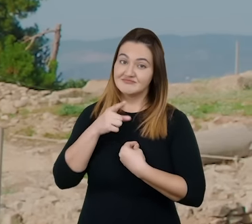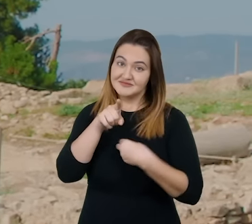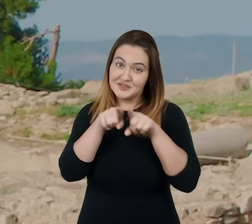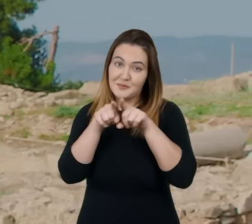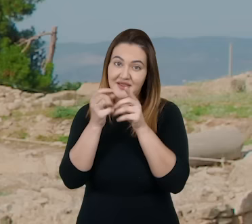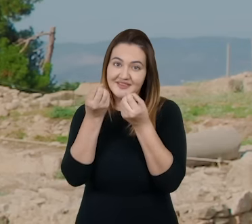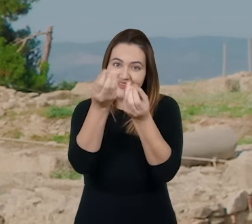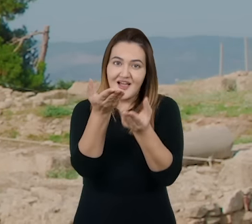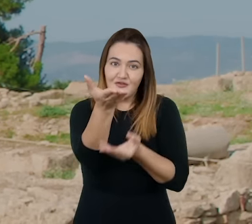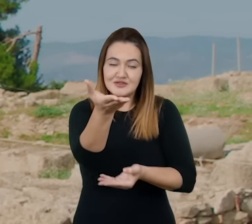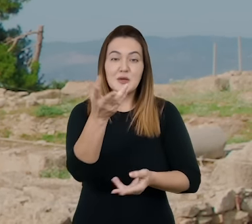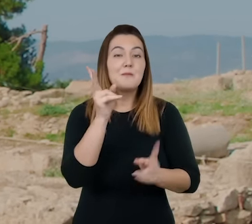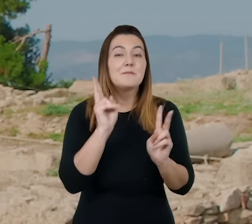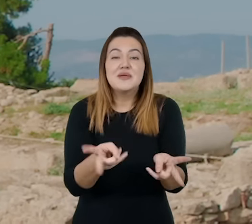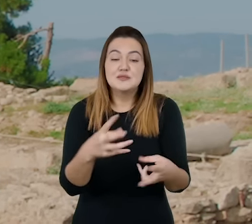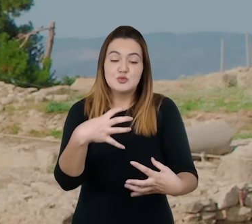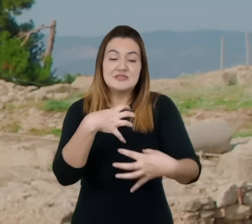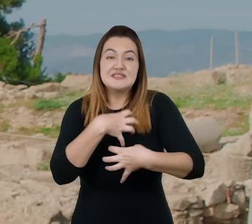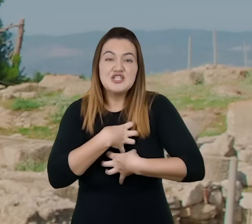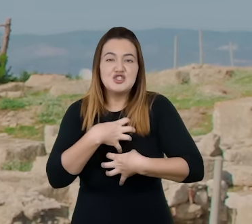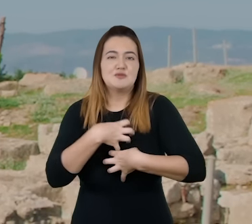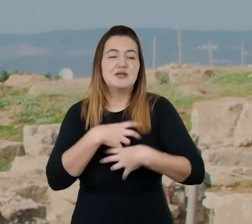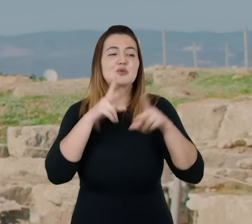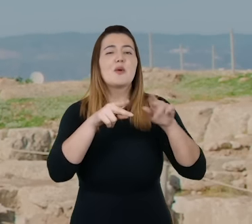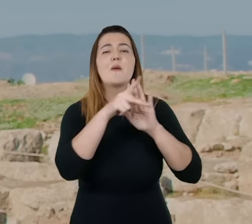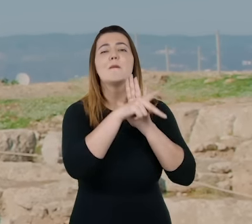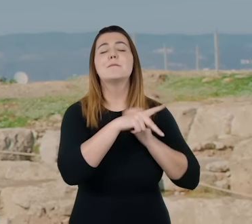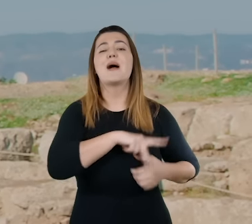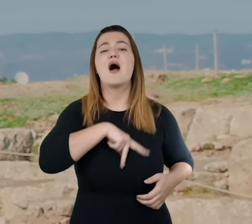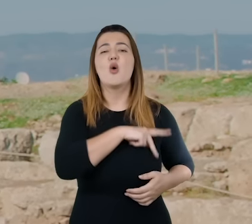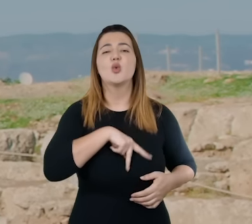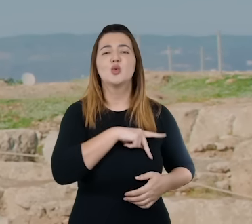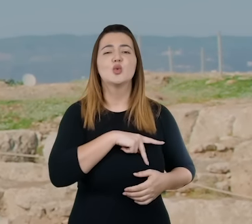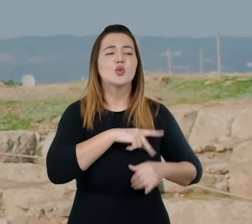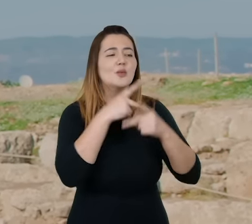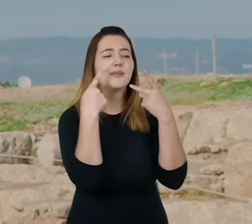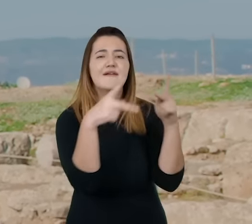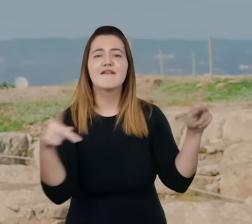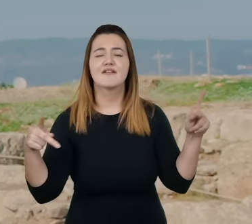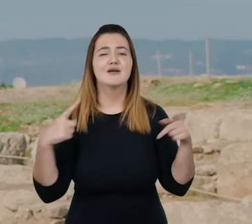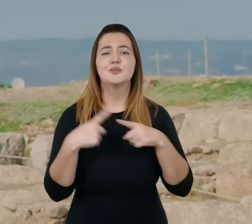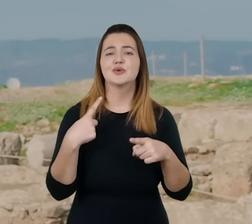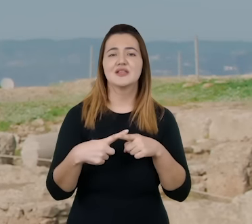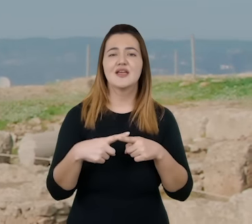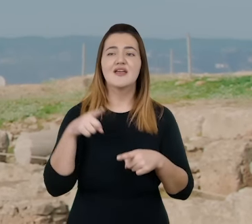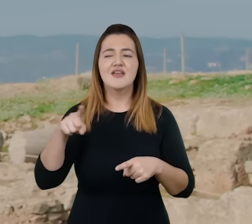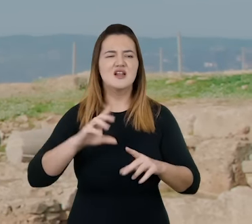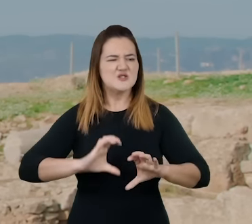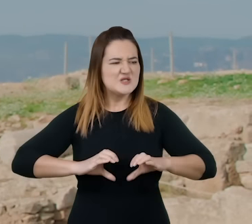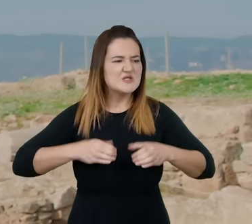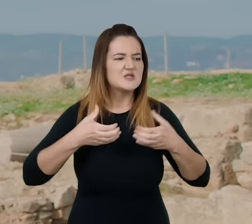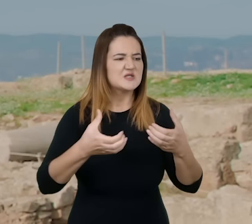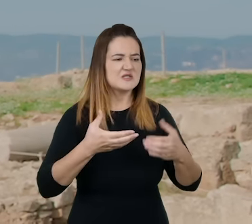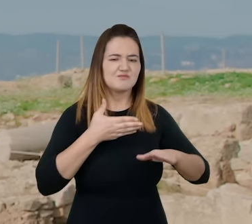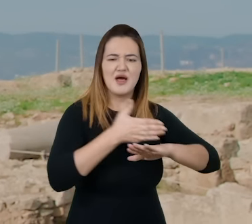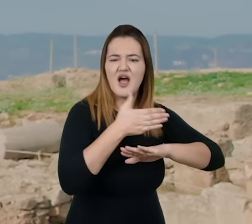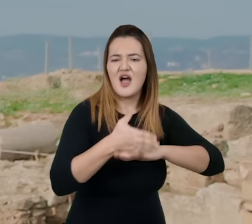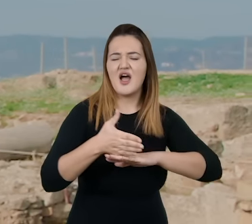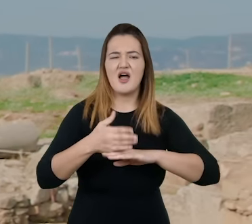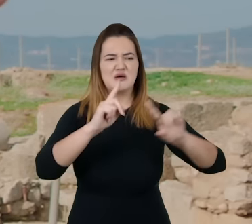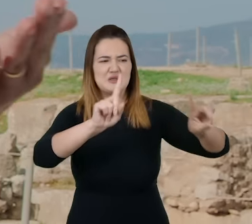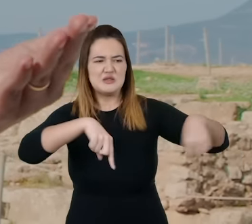mesmo sentimento que Paulo teve. E sabe qual foi o segredo dele? Sabe por que ele perseverou tanto em pregar o Evangelho mesmo